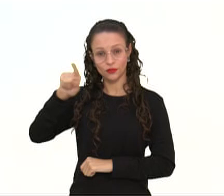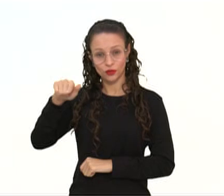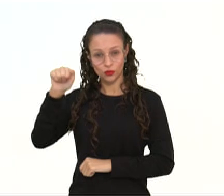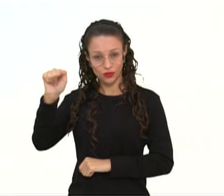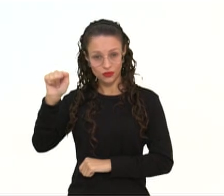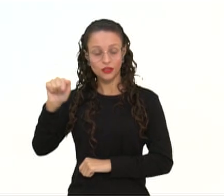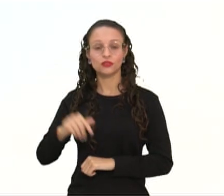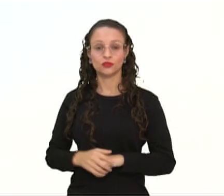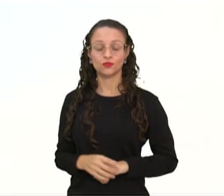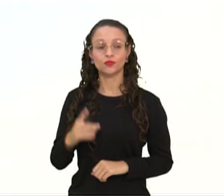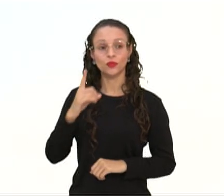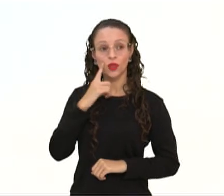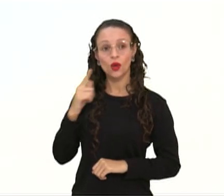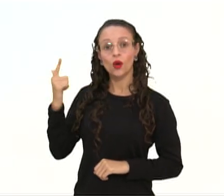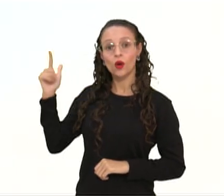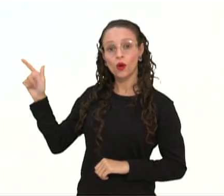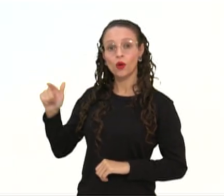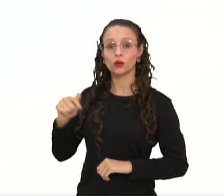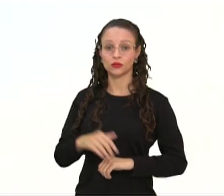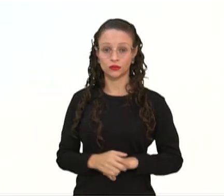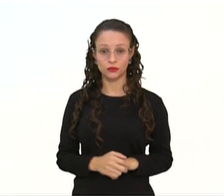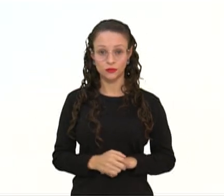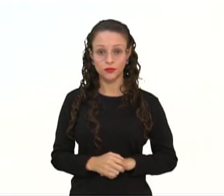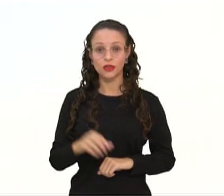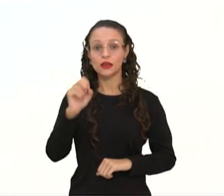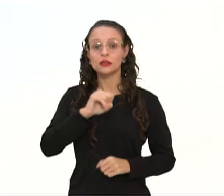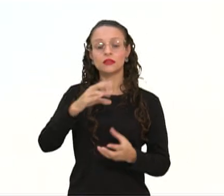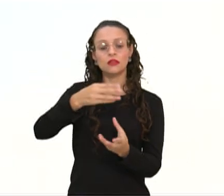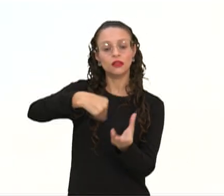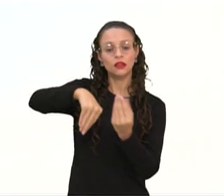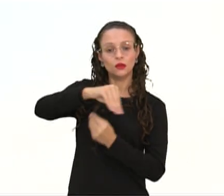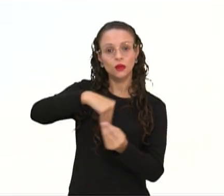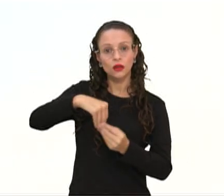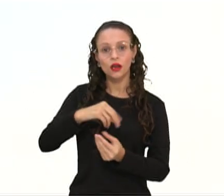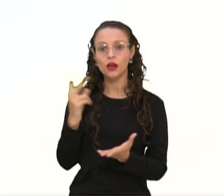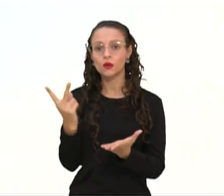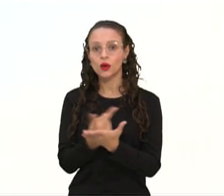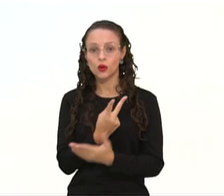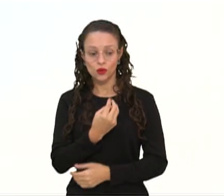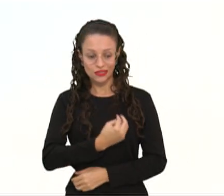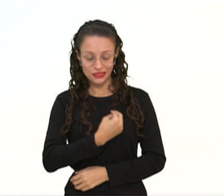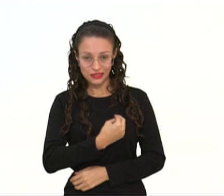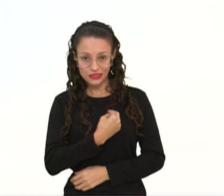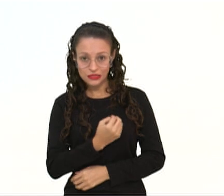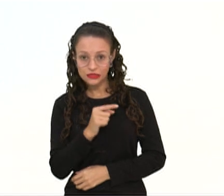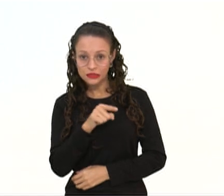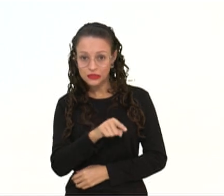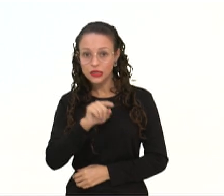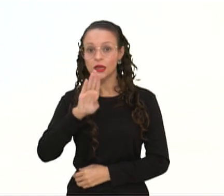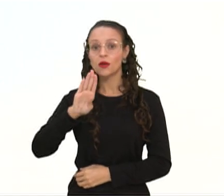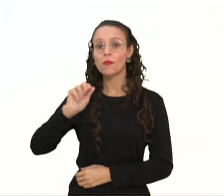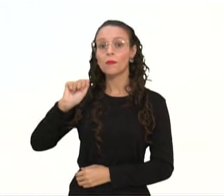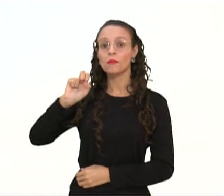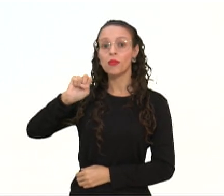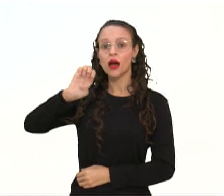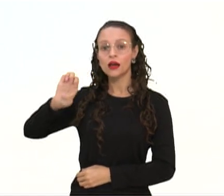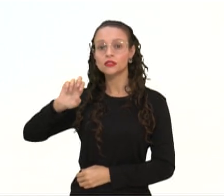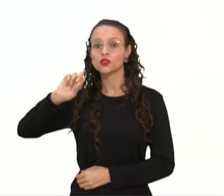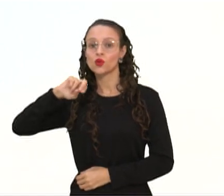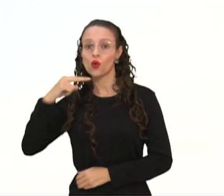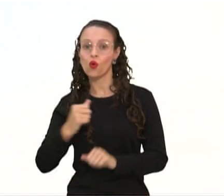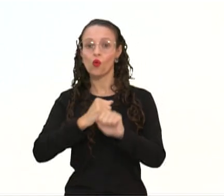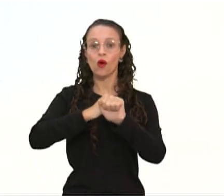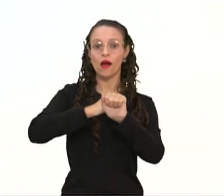na outra situação, olha só. Se a neutralização ela ocorre na presença de uma base, né, ou de um ácido que são